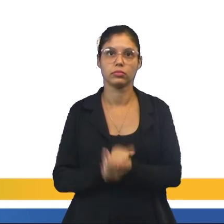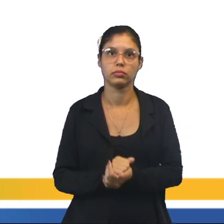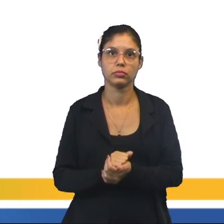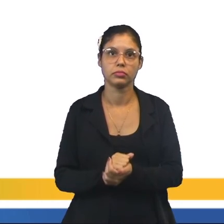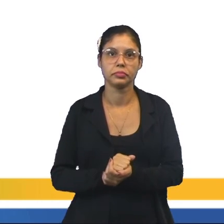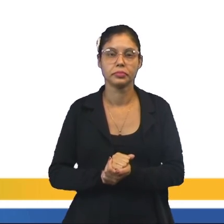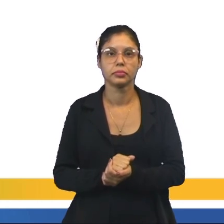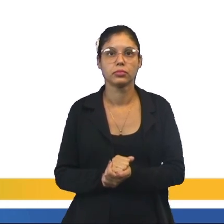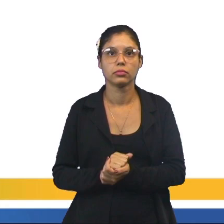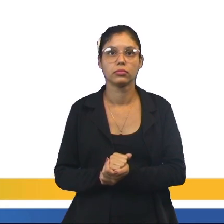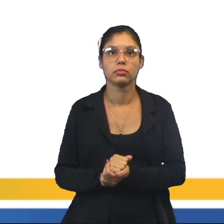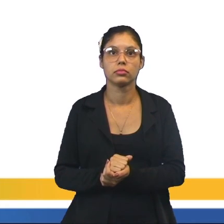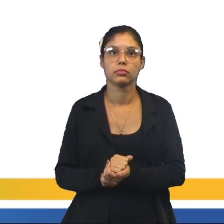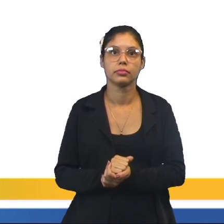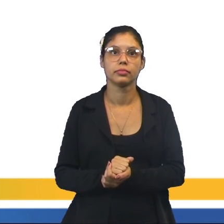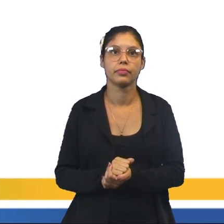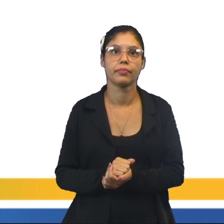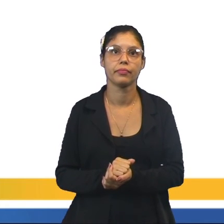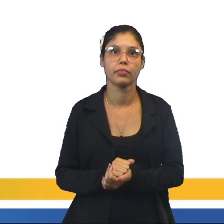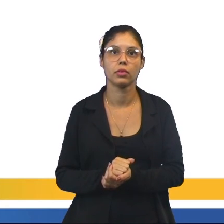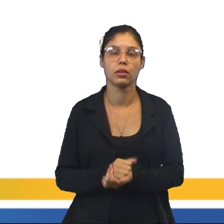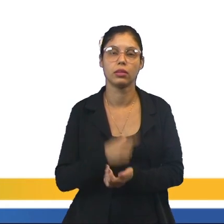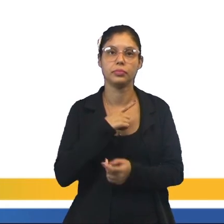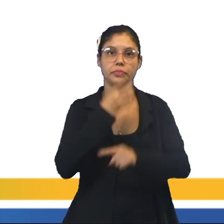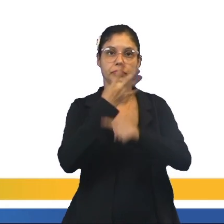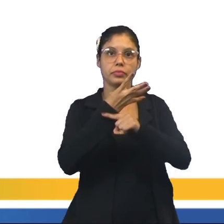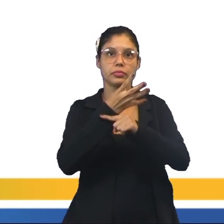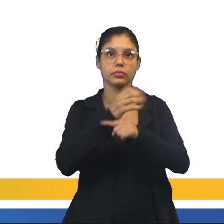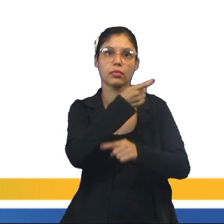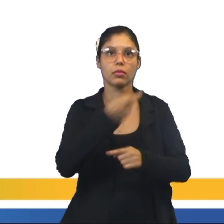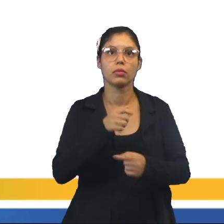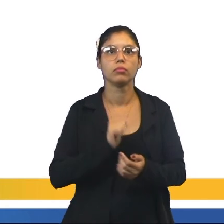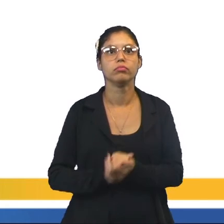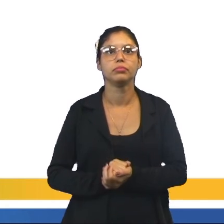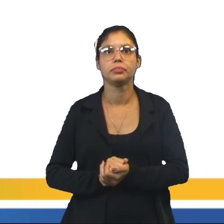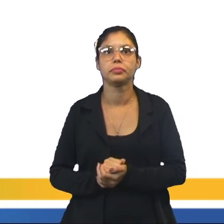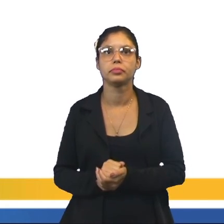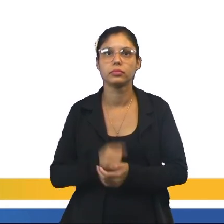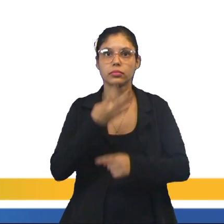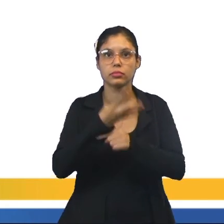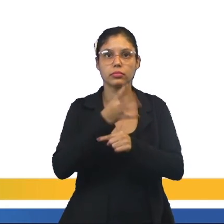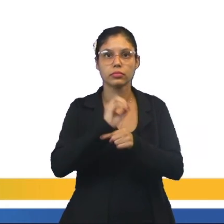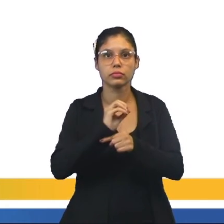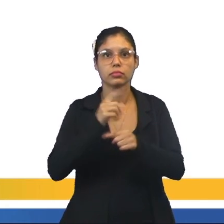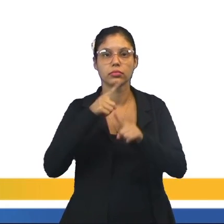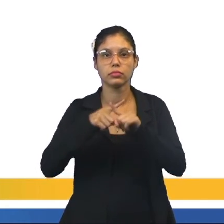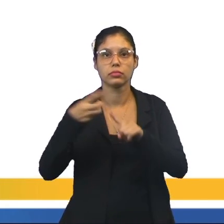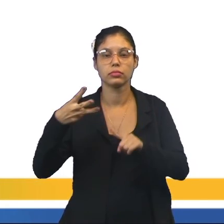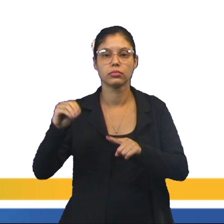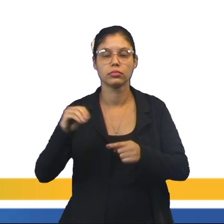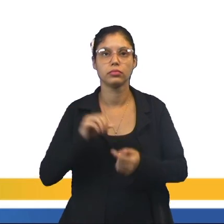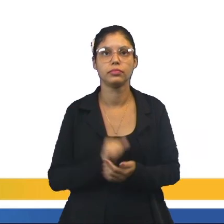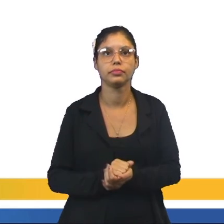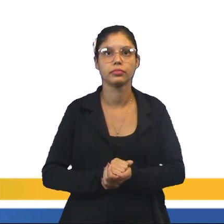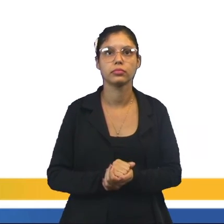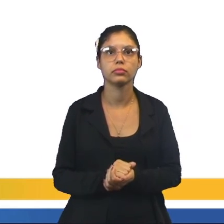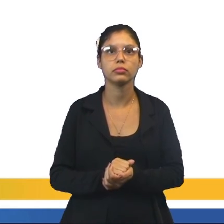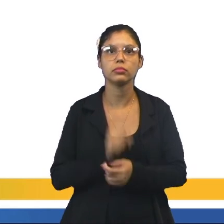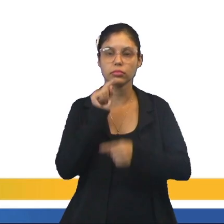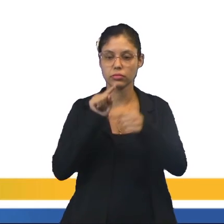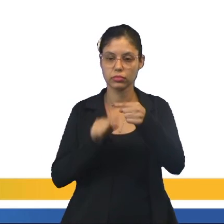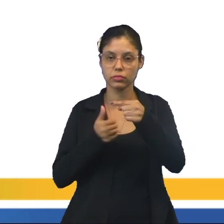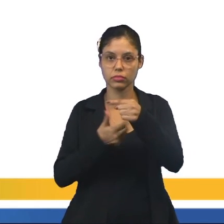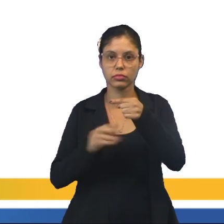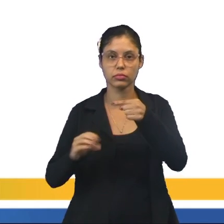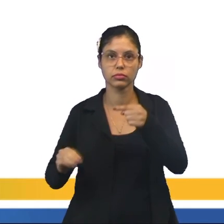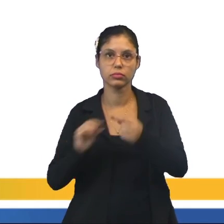pelos meios. Tendo lá, x é igual a 40 vezes 30 dividido